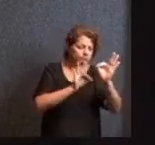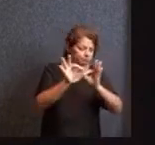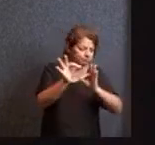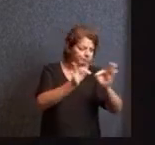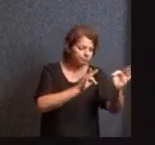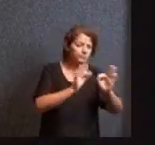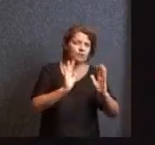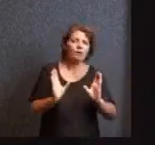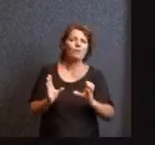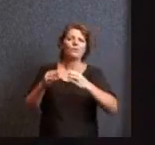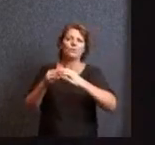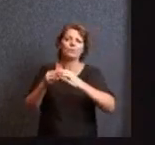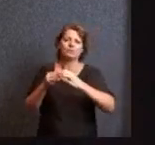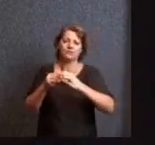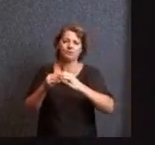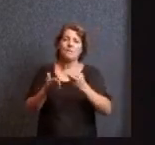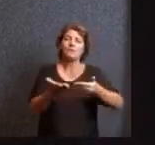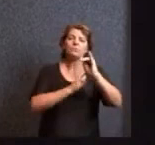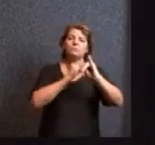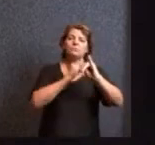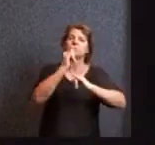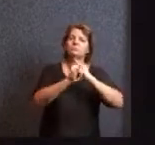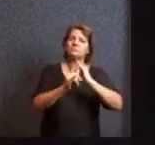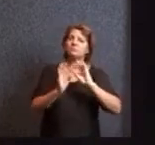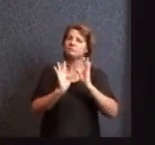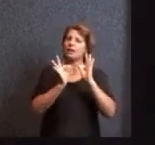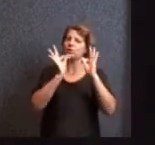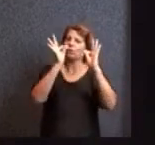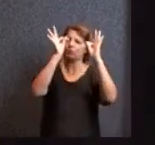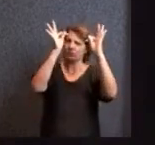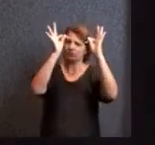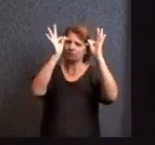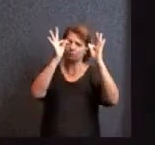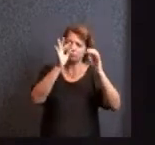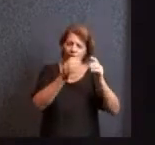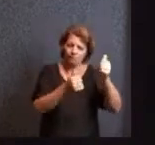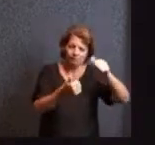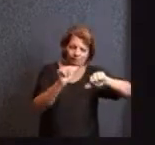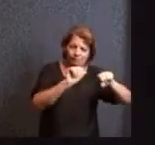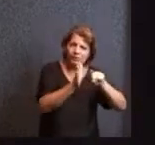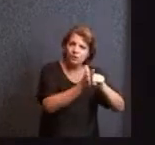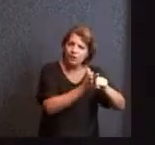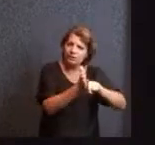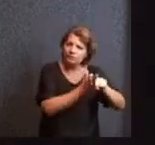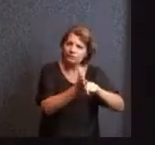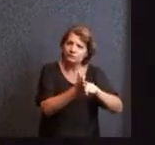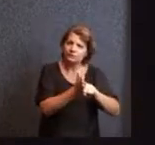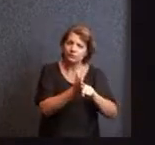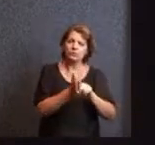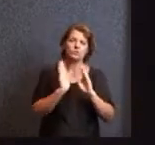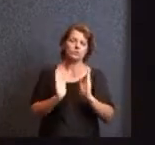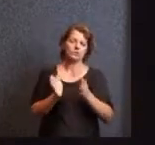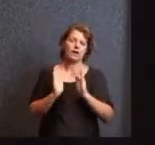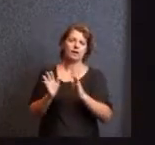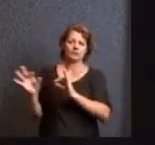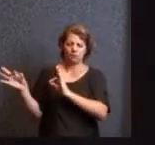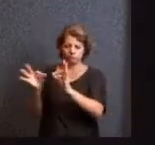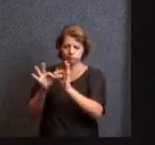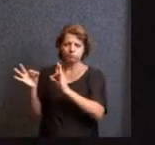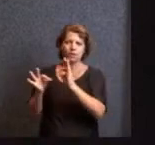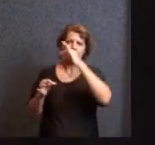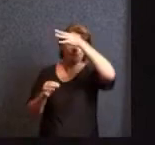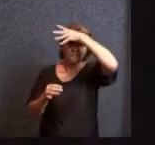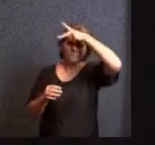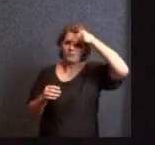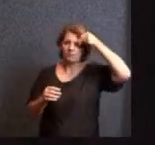essa mediação tecnológica para, por exemplo, os diagnósticos, isso viabiliza, e já estamos tomando essas providências,